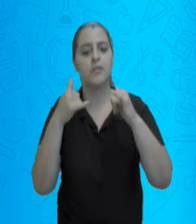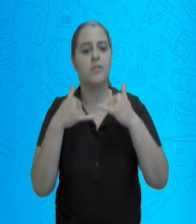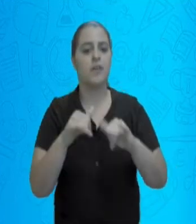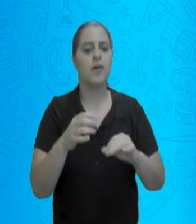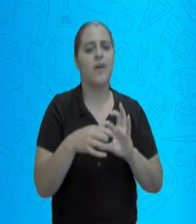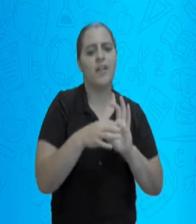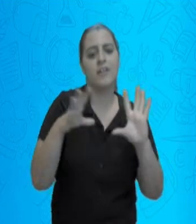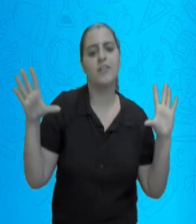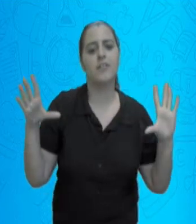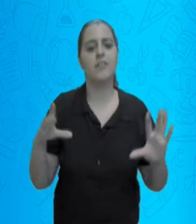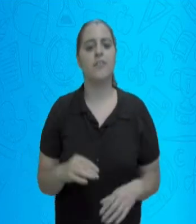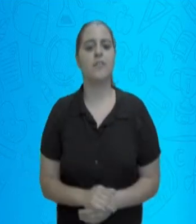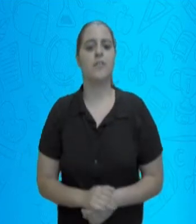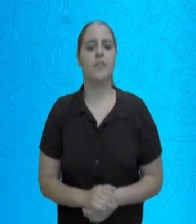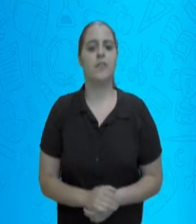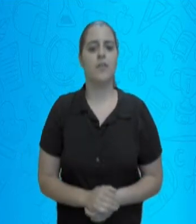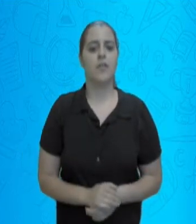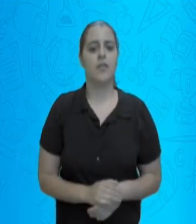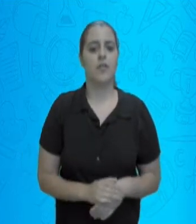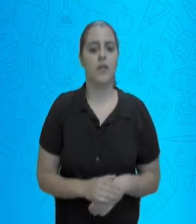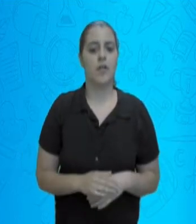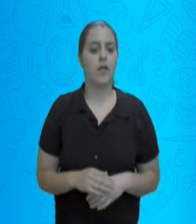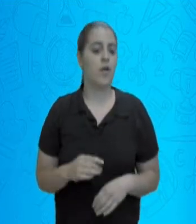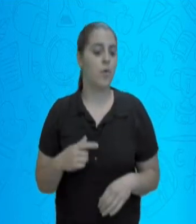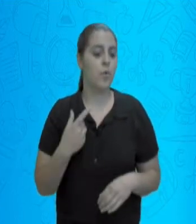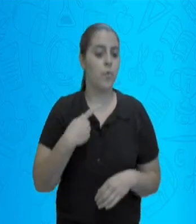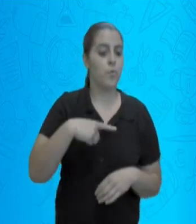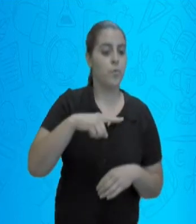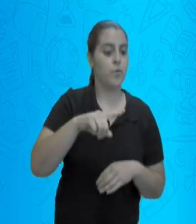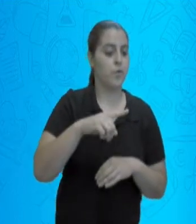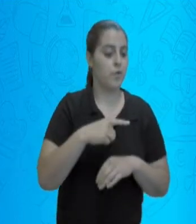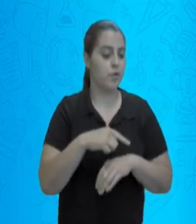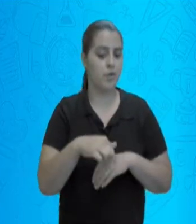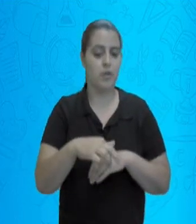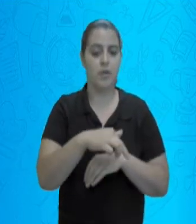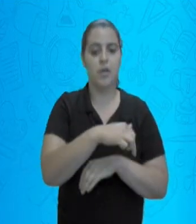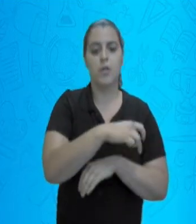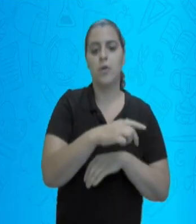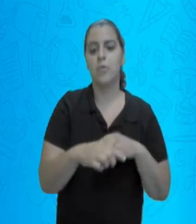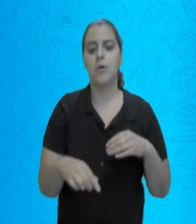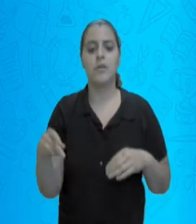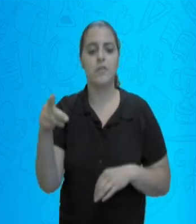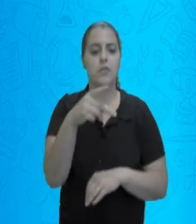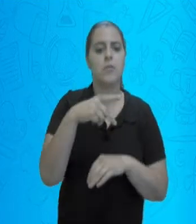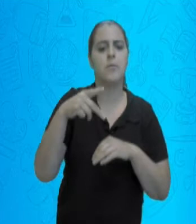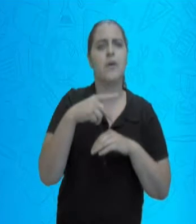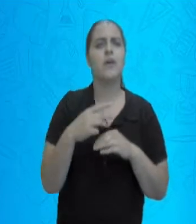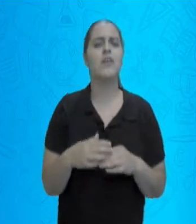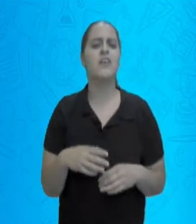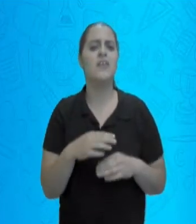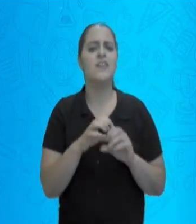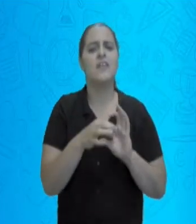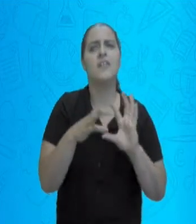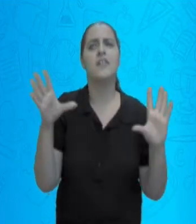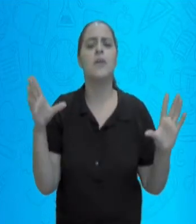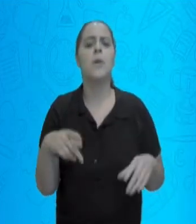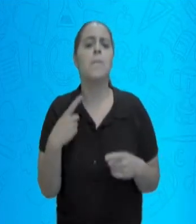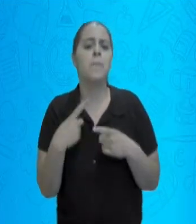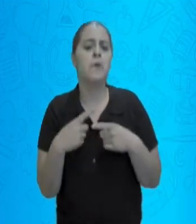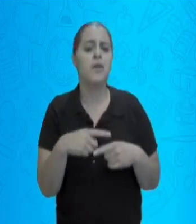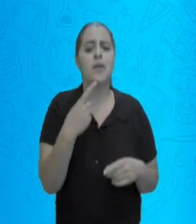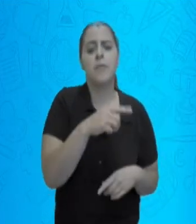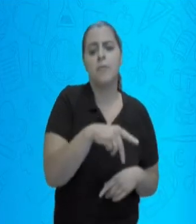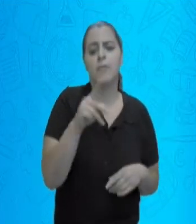informação é livre. E a locomoção no país também é livre. Professora, por que você está falando um pouco sobre isso?